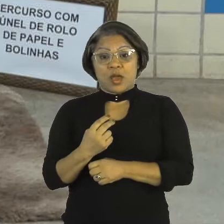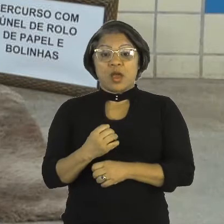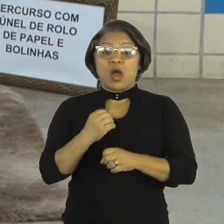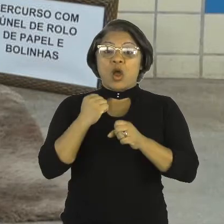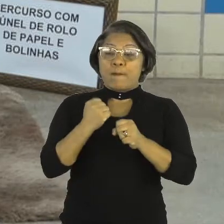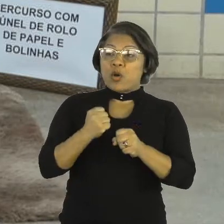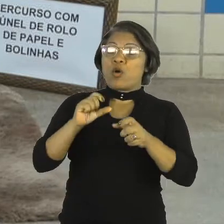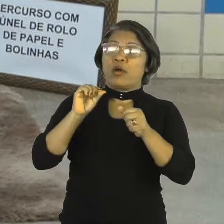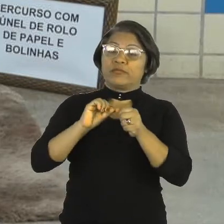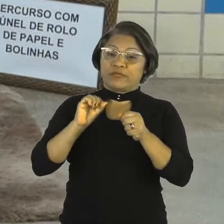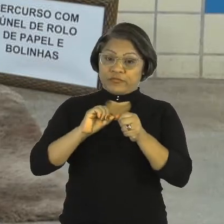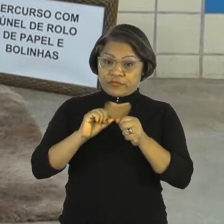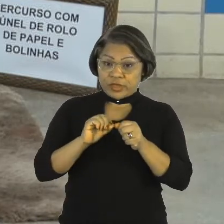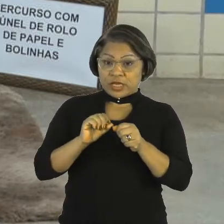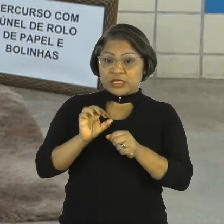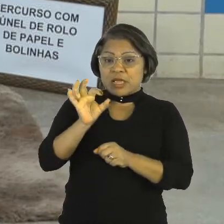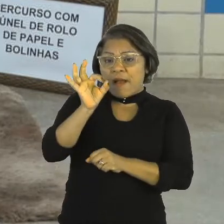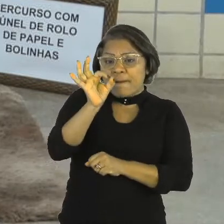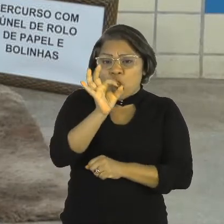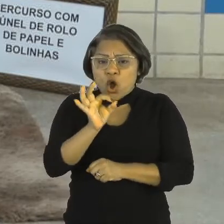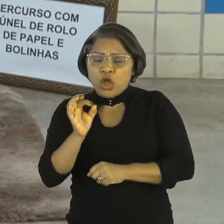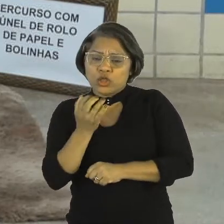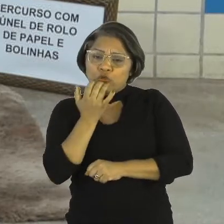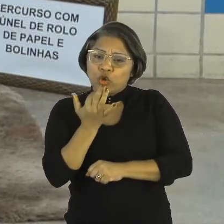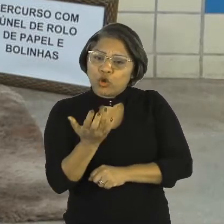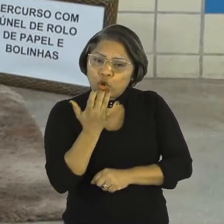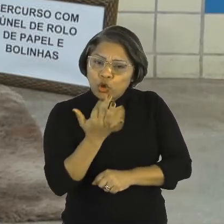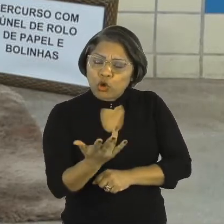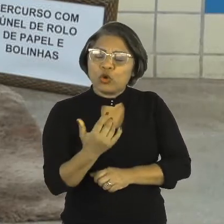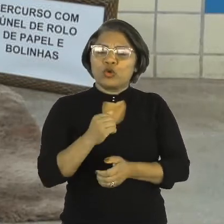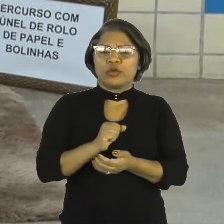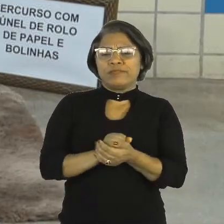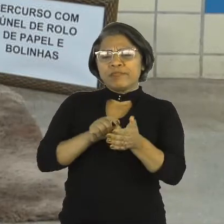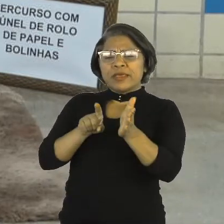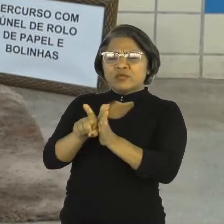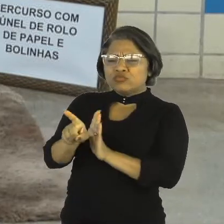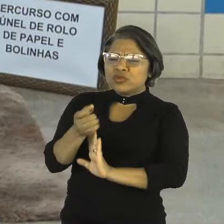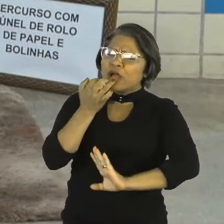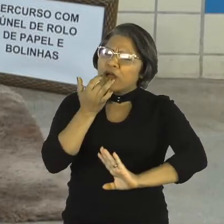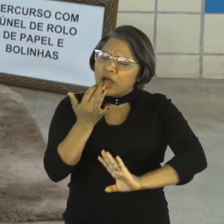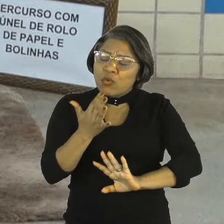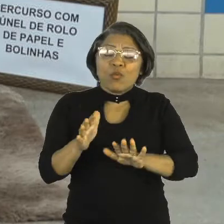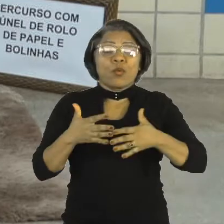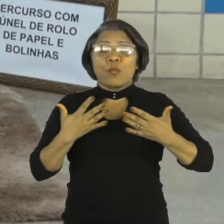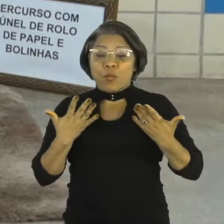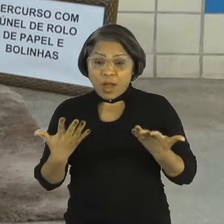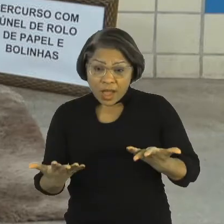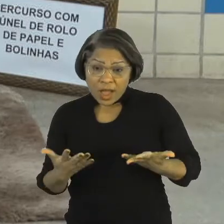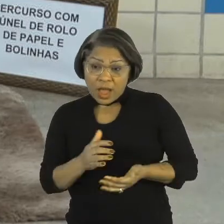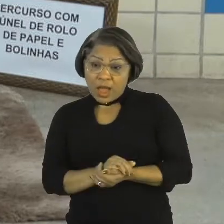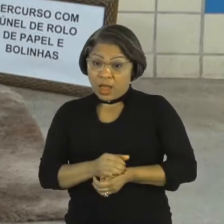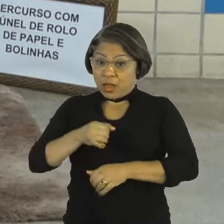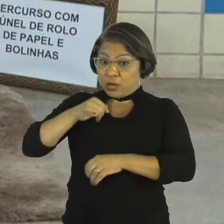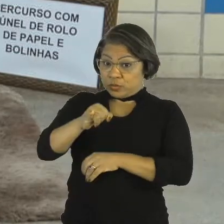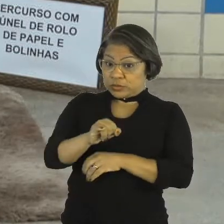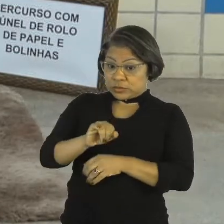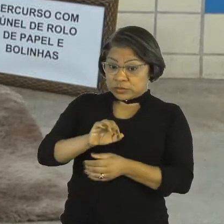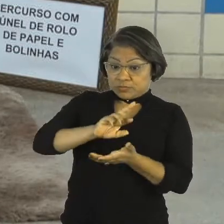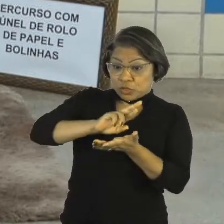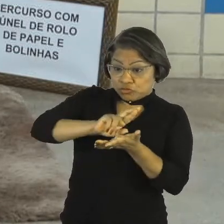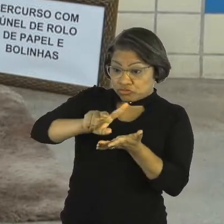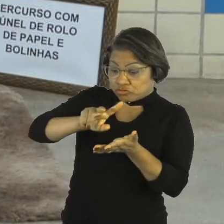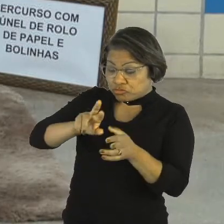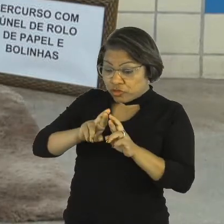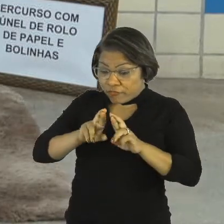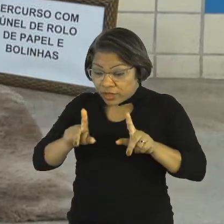bolinhas coloridas, você pode estar explorando as cores. Se for bolinhas também de diferentes tamanhos, explore os